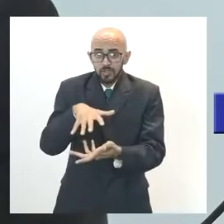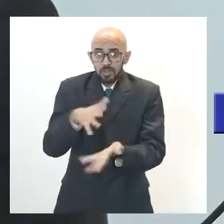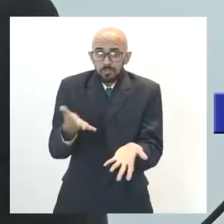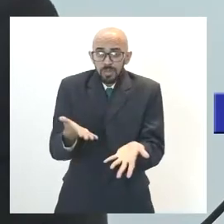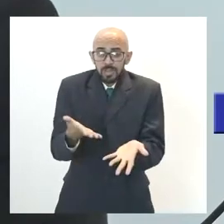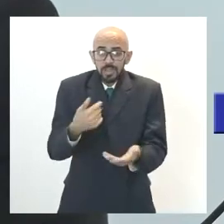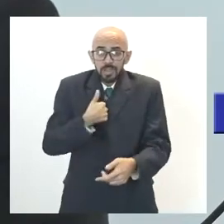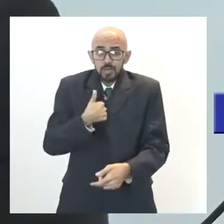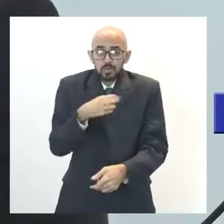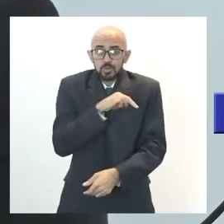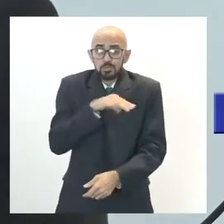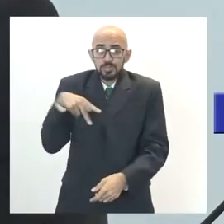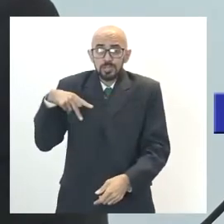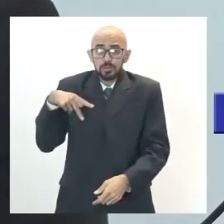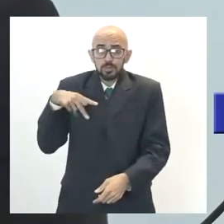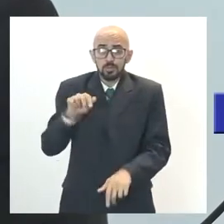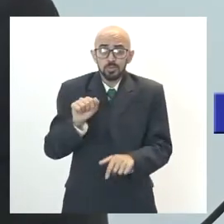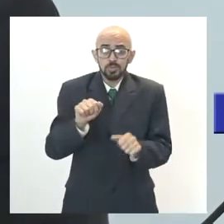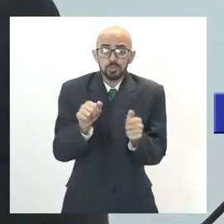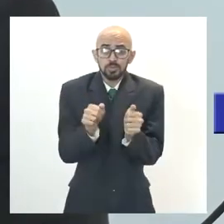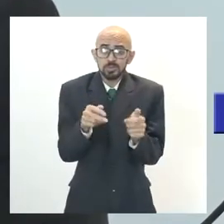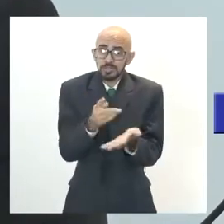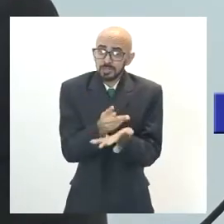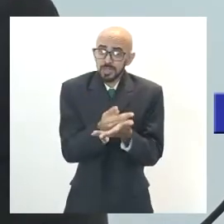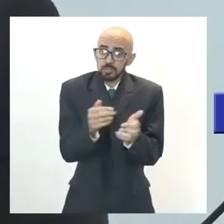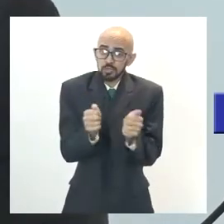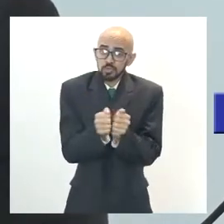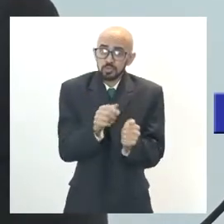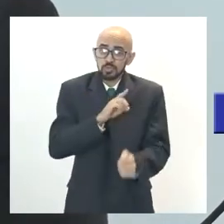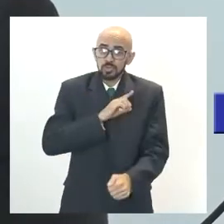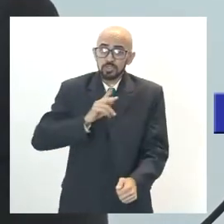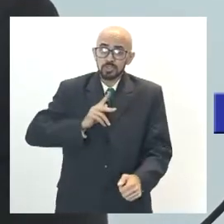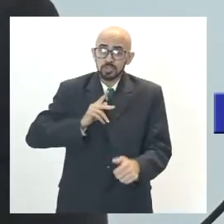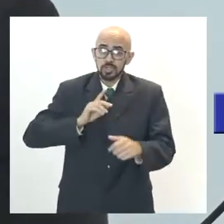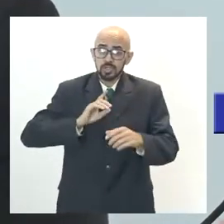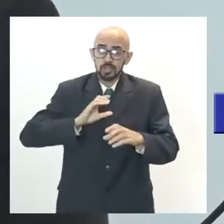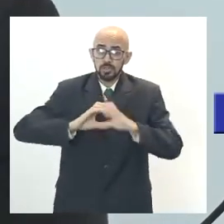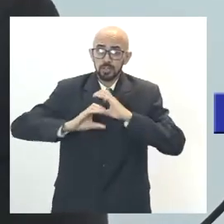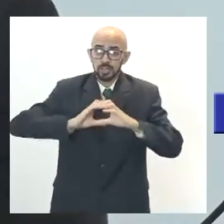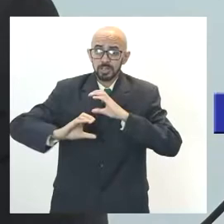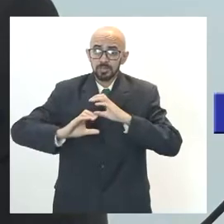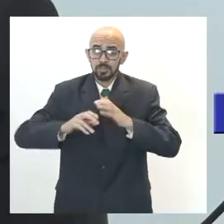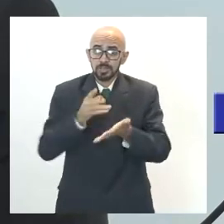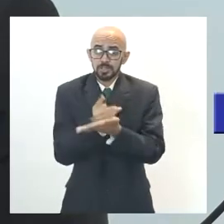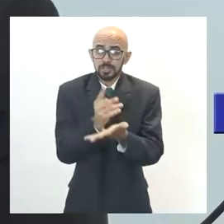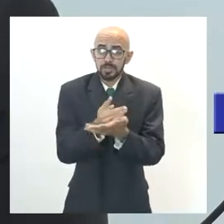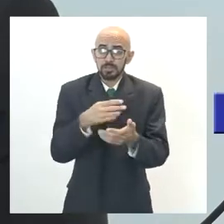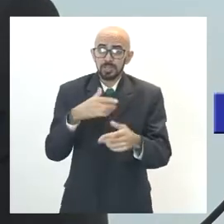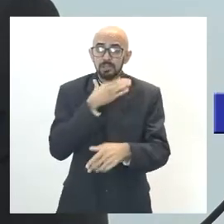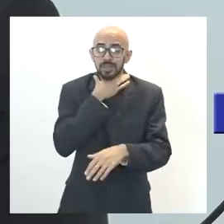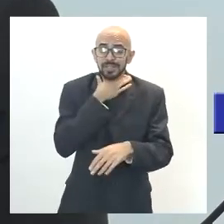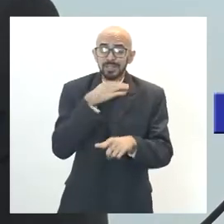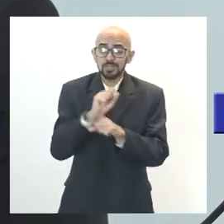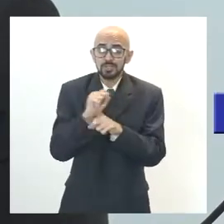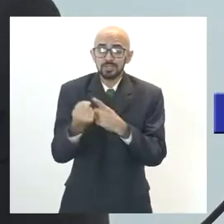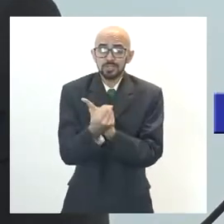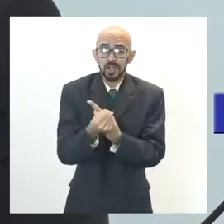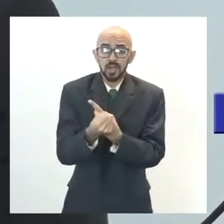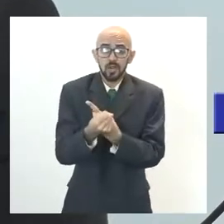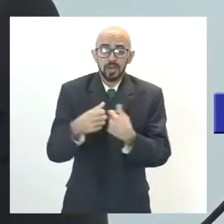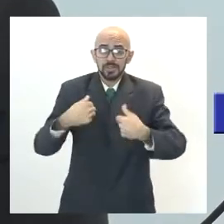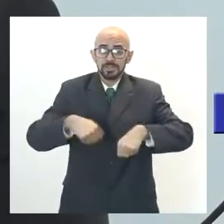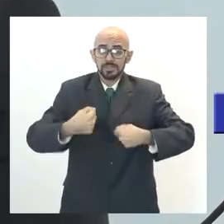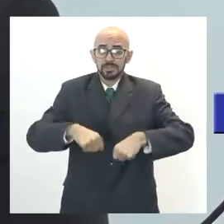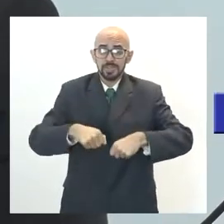sou lá do Ministério Público também tô sempre em diálogo com a defensoria e o judiciário Toda vez que você tem uma crise social a demanda por